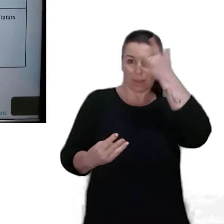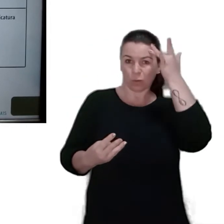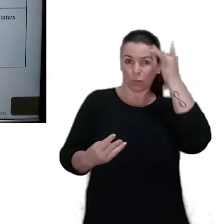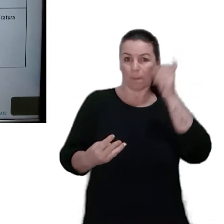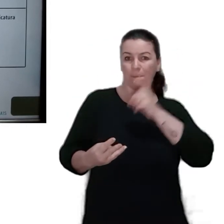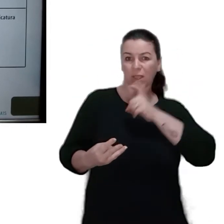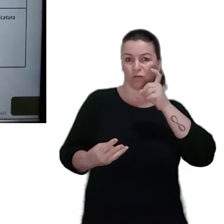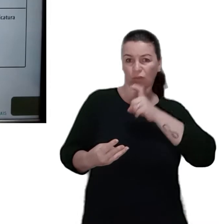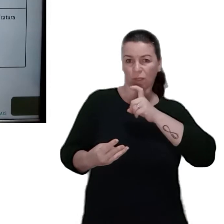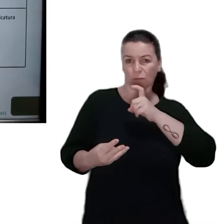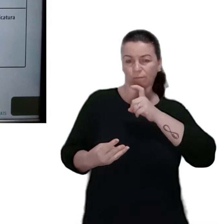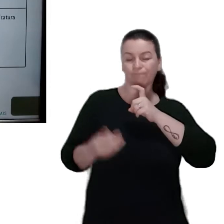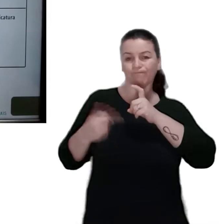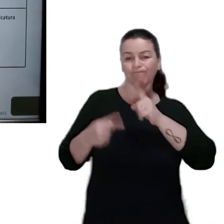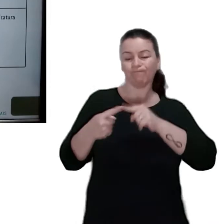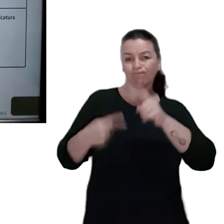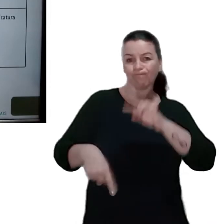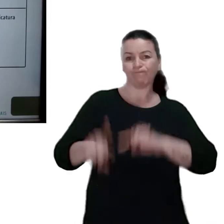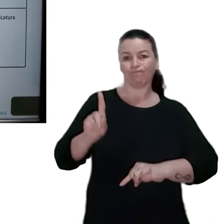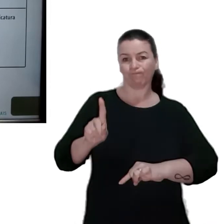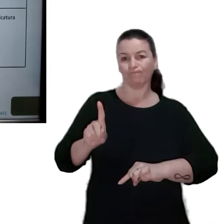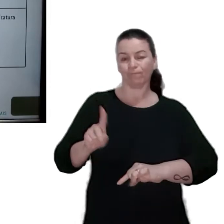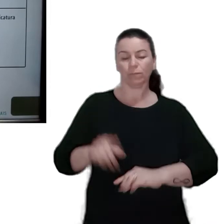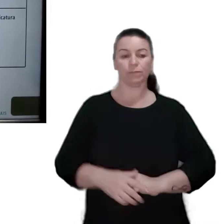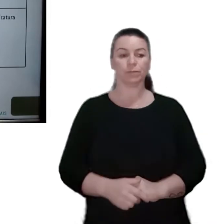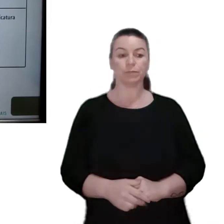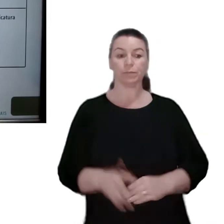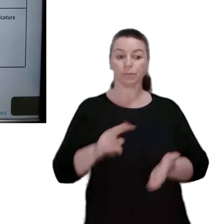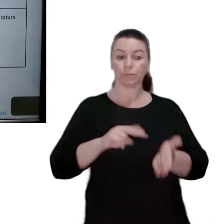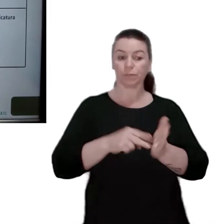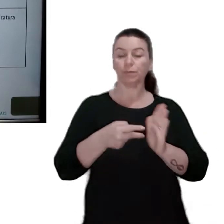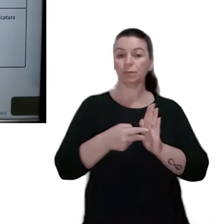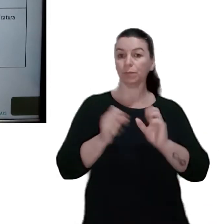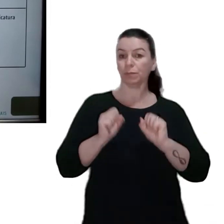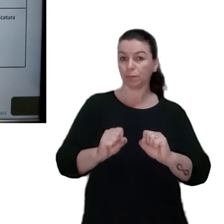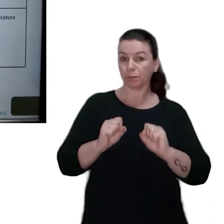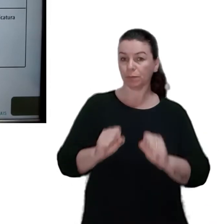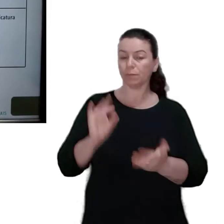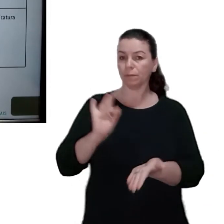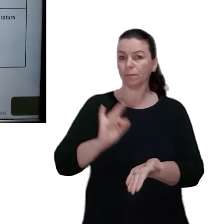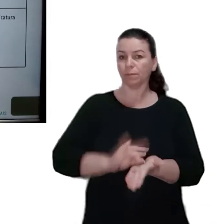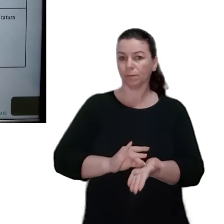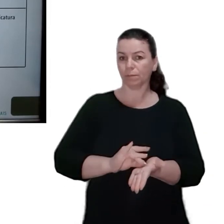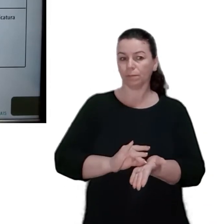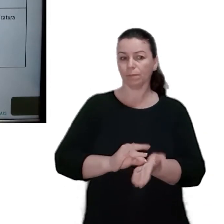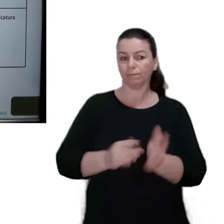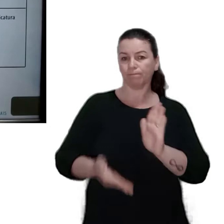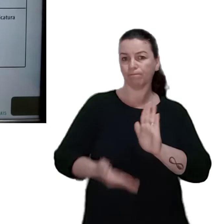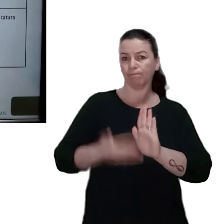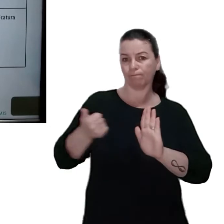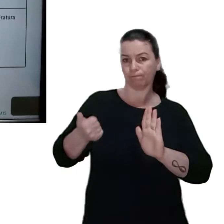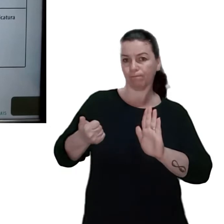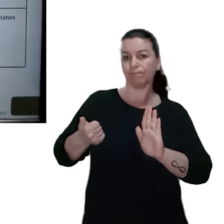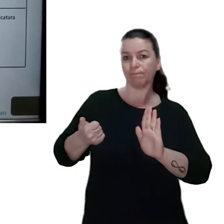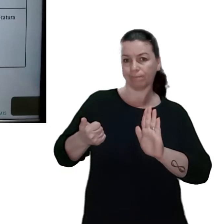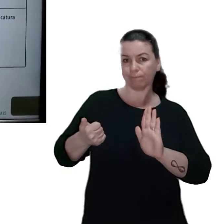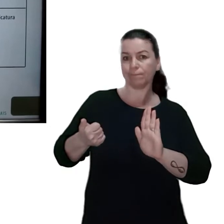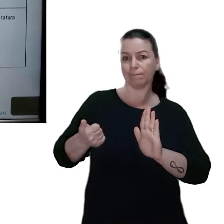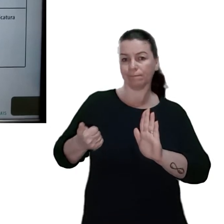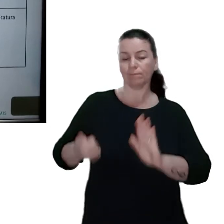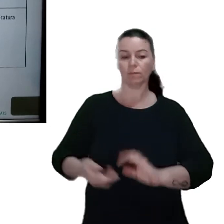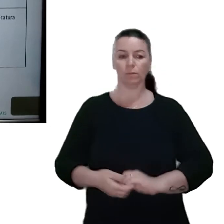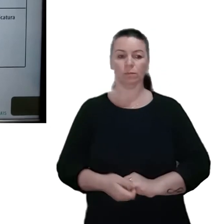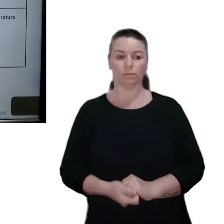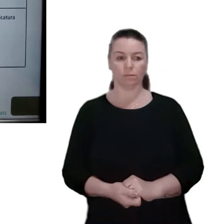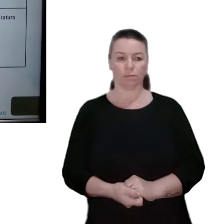nossa contradição. Significa que a gente pode, com certeza, desconsiderar essa